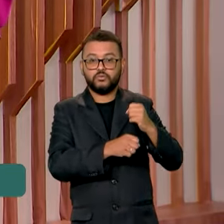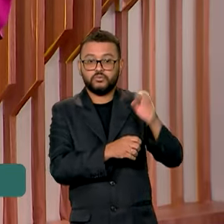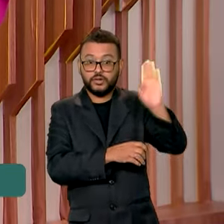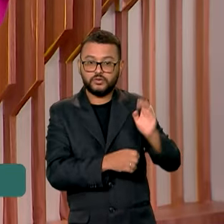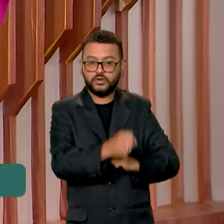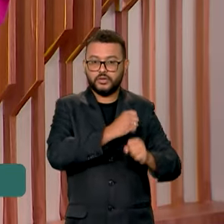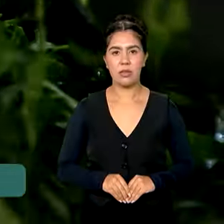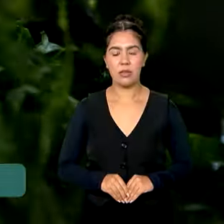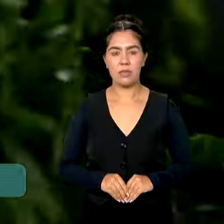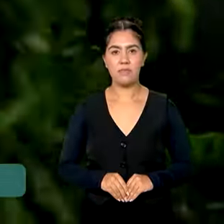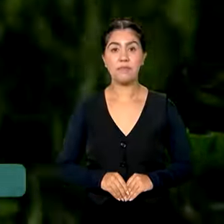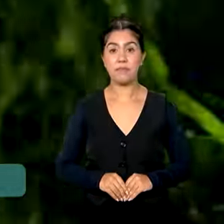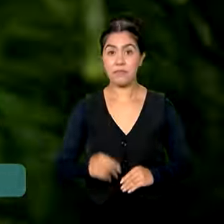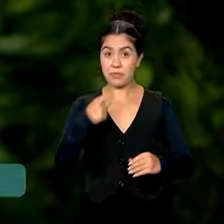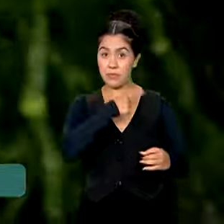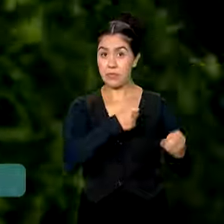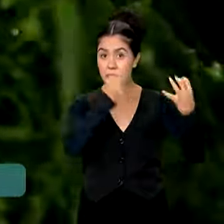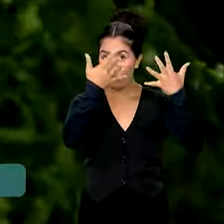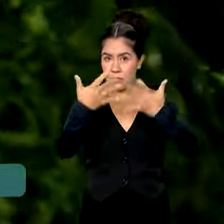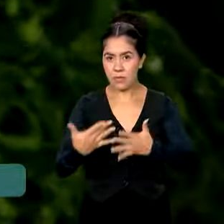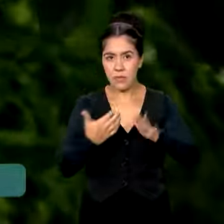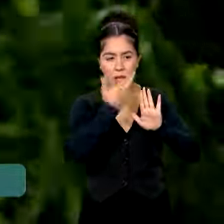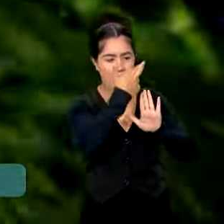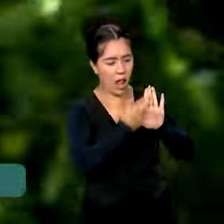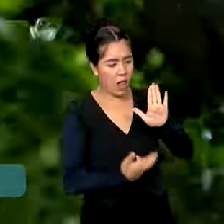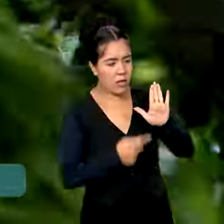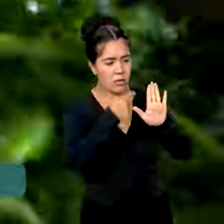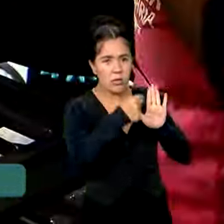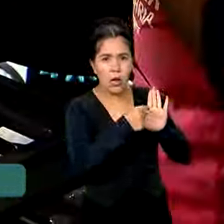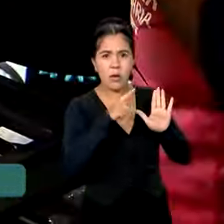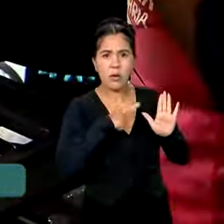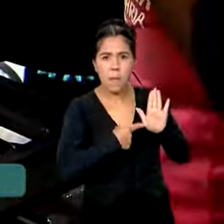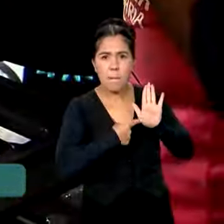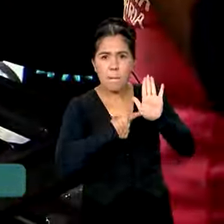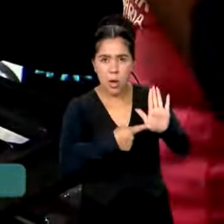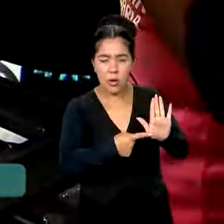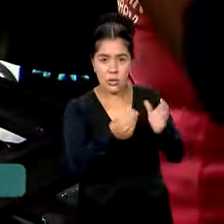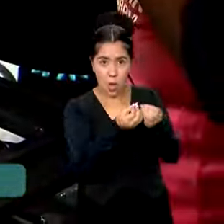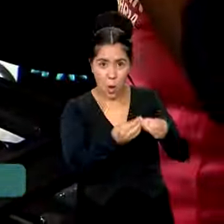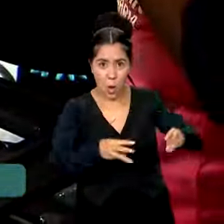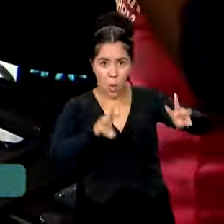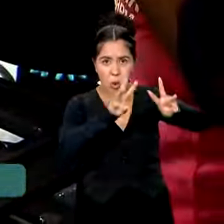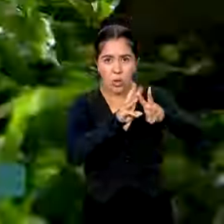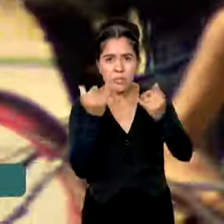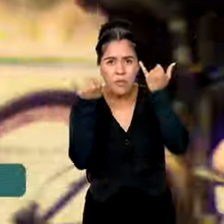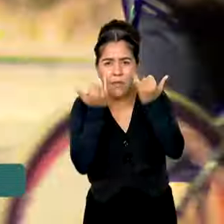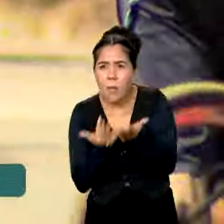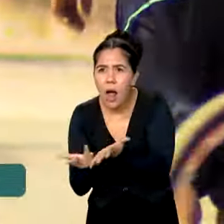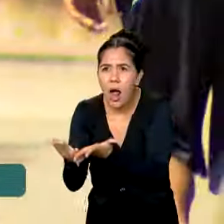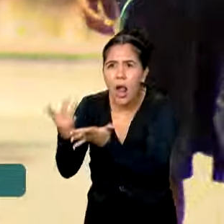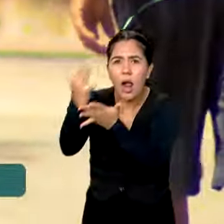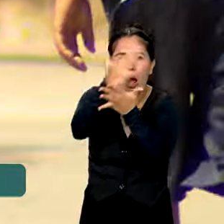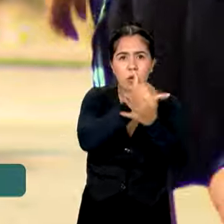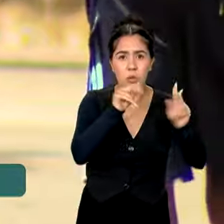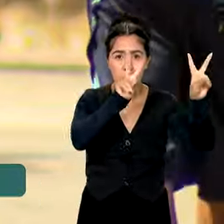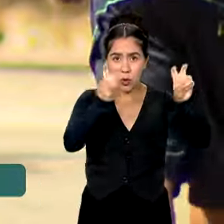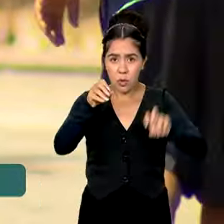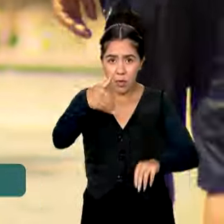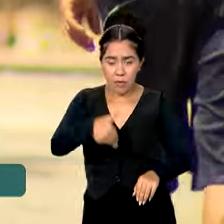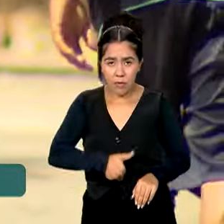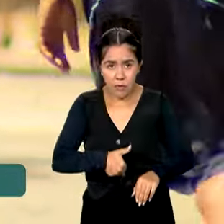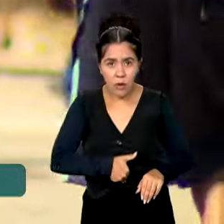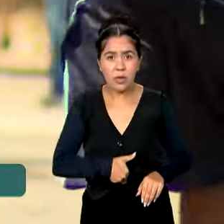no ano passado. De acordo com o mapa da fome da ONU, como o relatório é conhecido, a insegurança